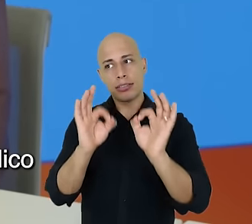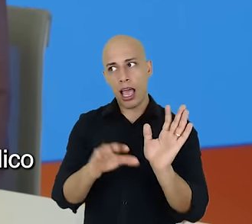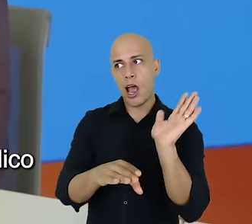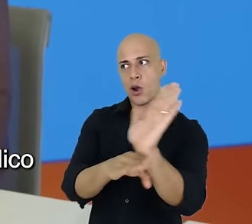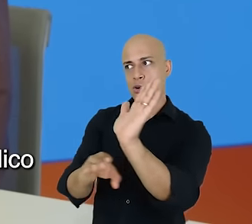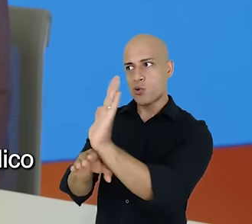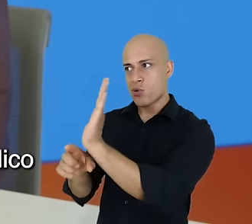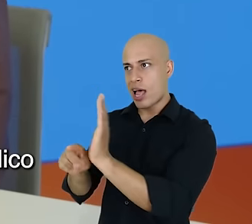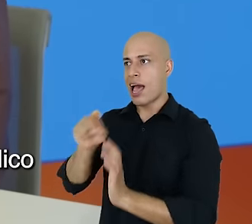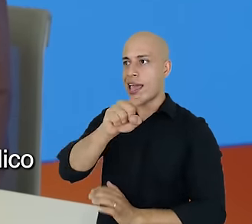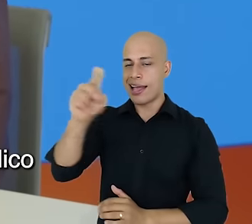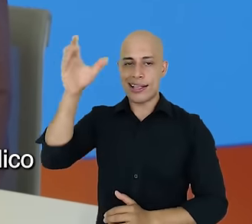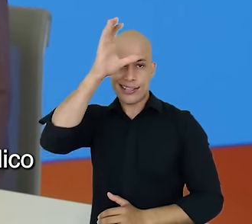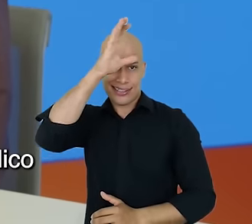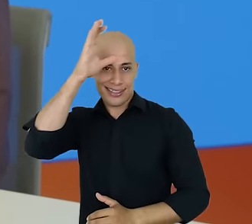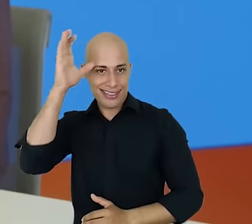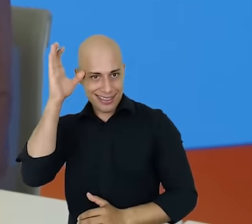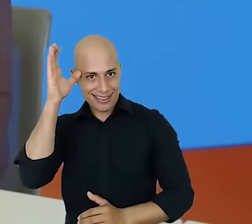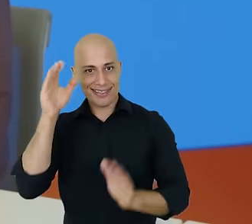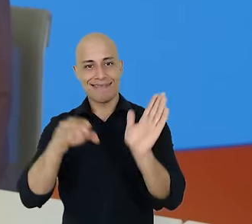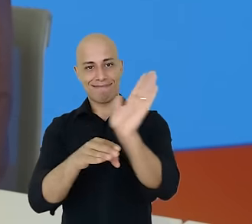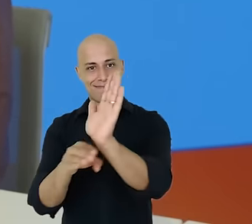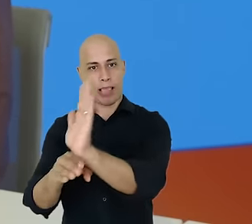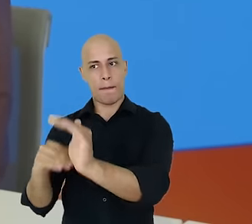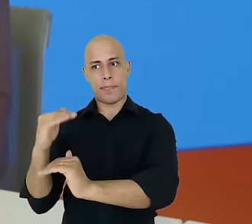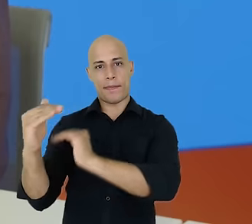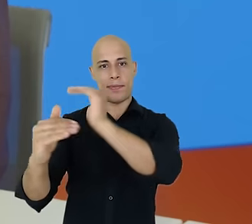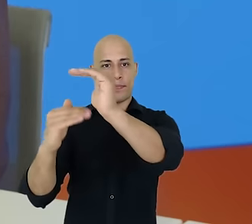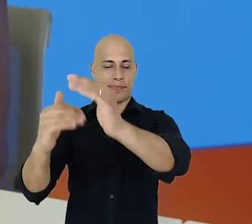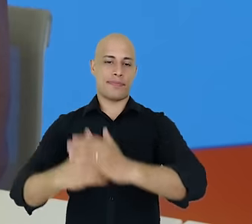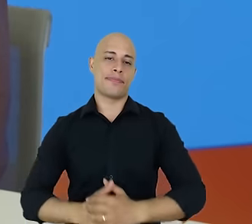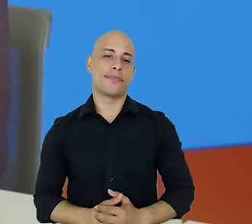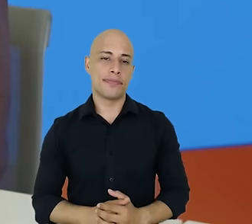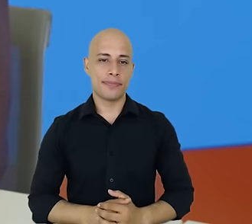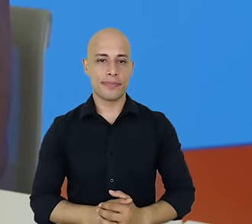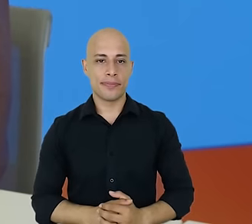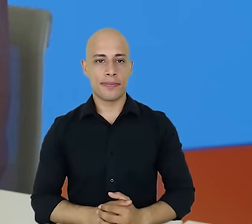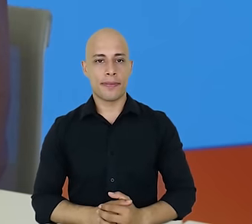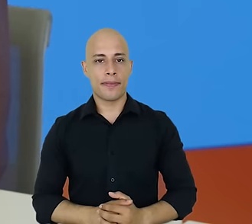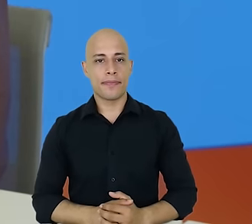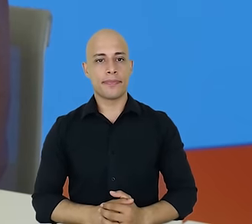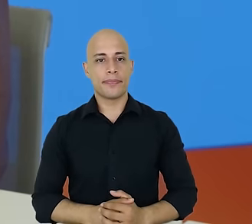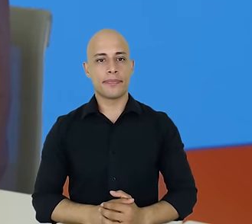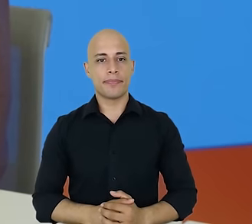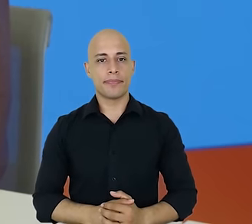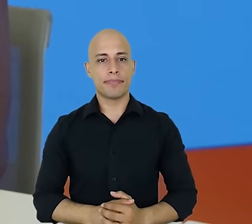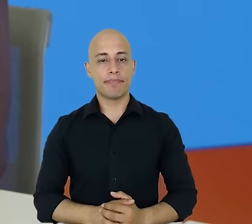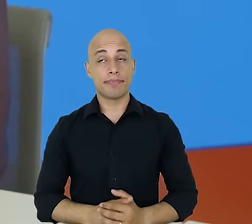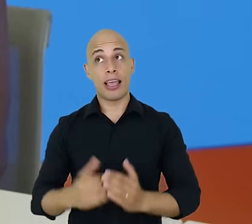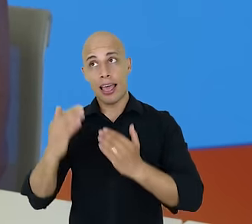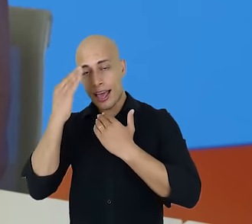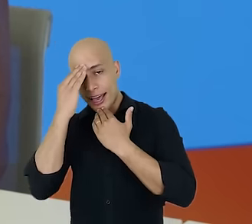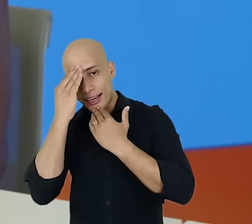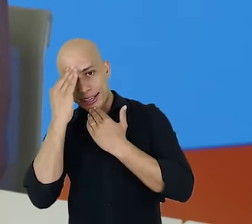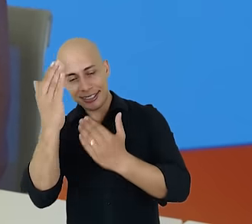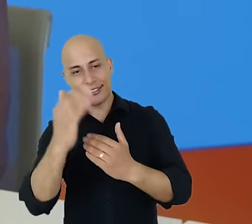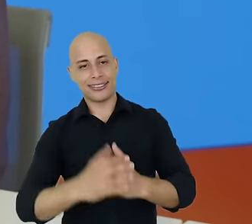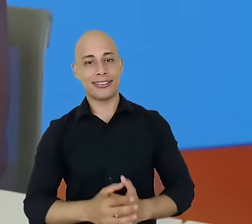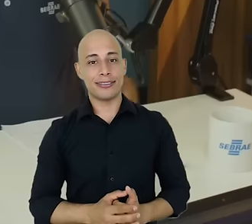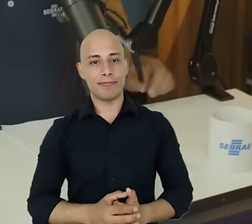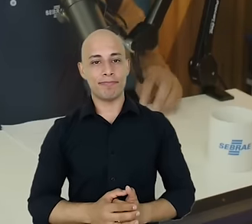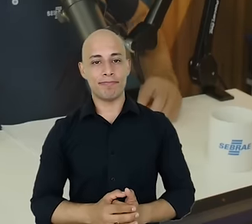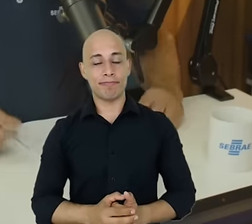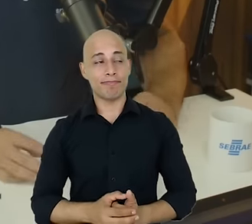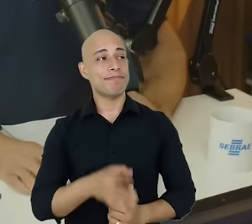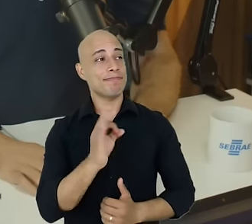esse público no nosso de atendente que a gente tem né Por trás para para entregar pro cliente agradeço demais aí mar